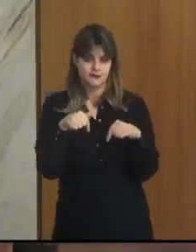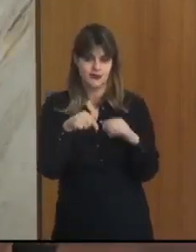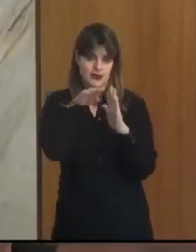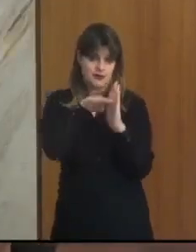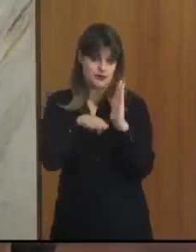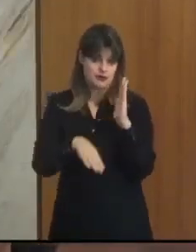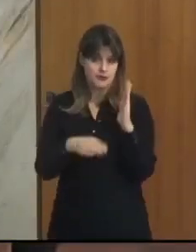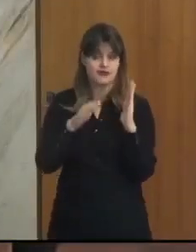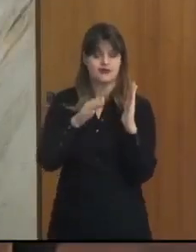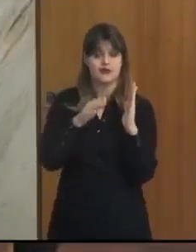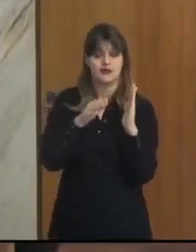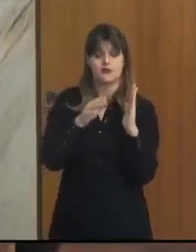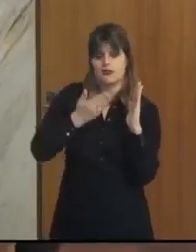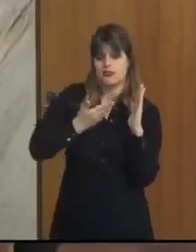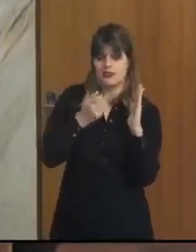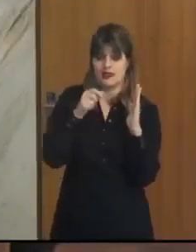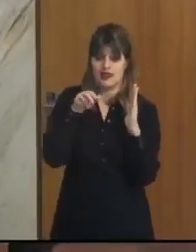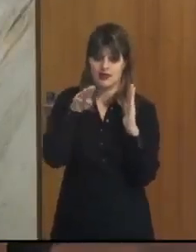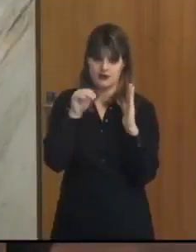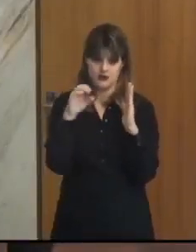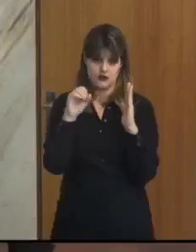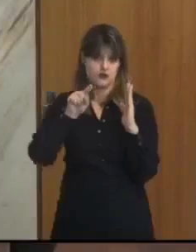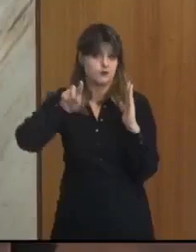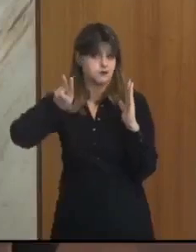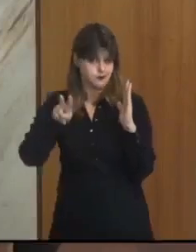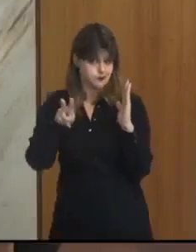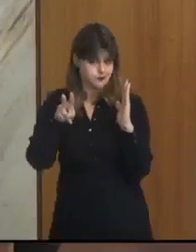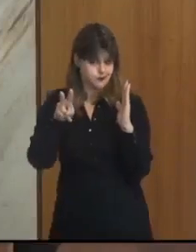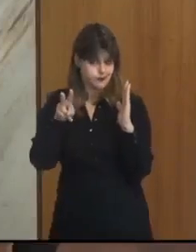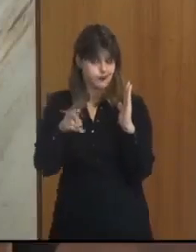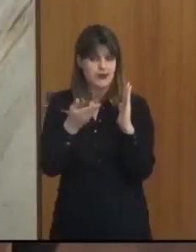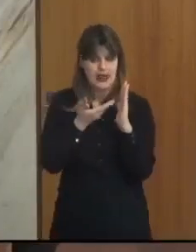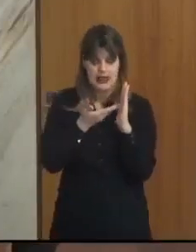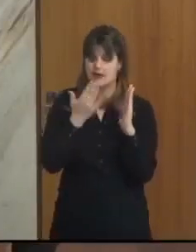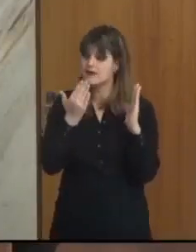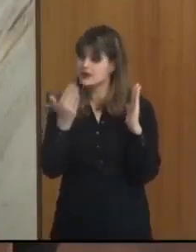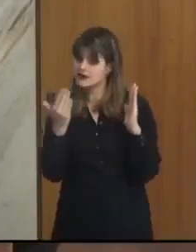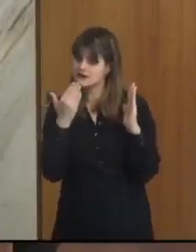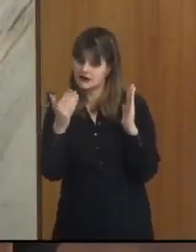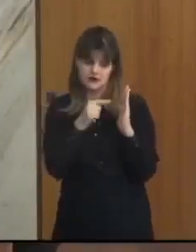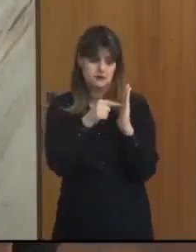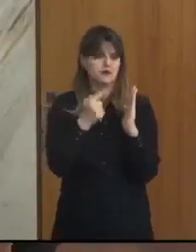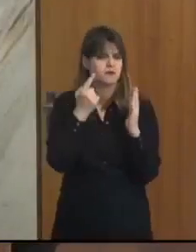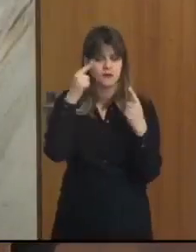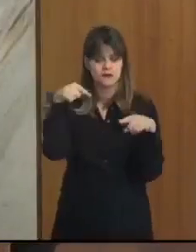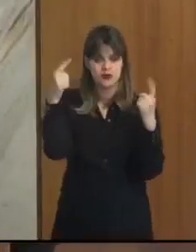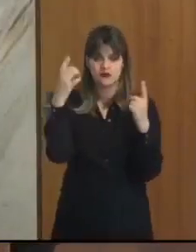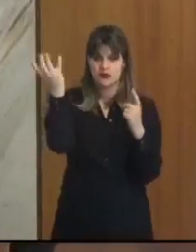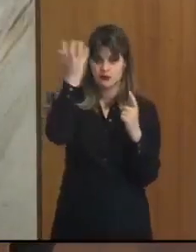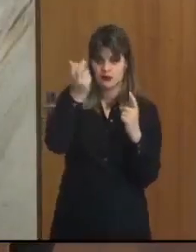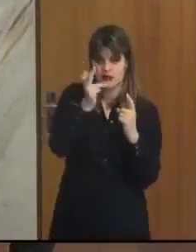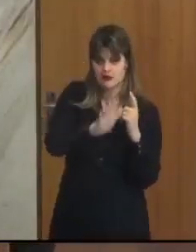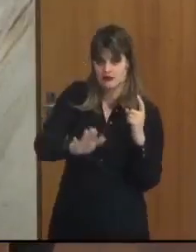da programação paralela da Denso, da segunda Denso, que é a Mostra Cultural e Artística da CIM, região